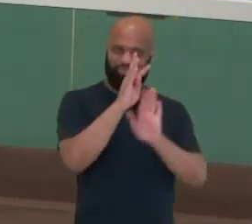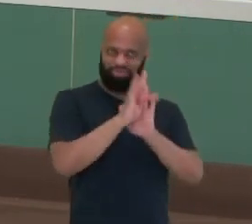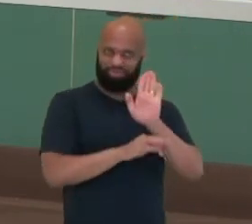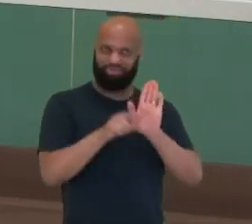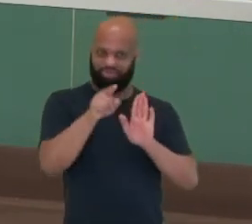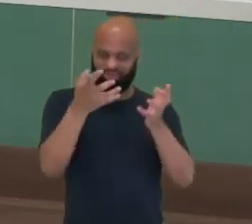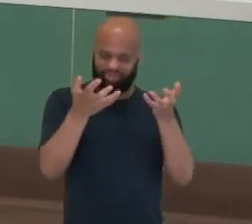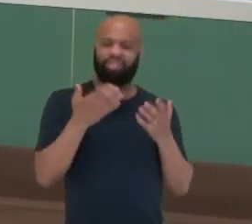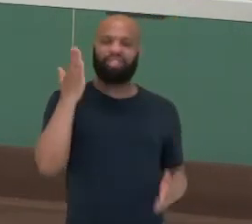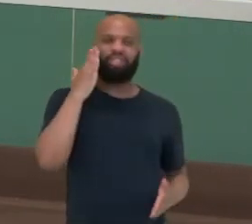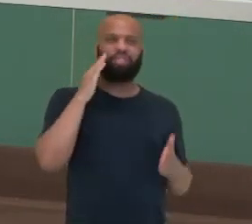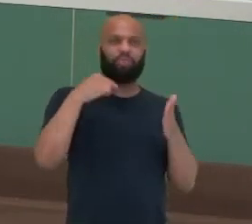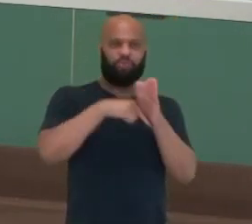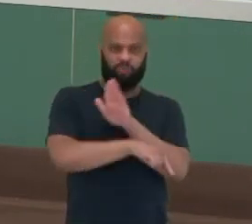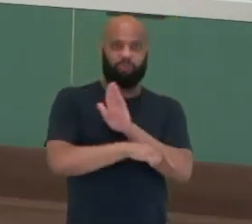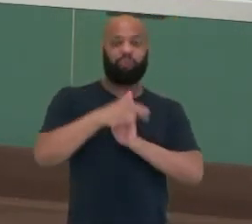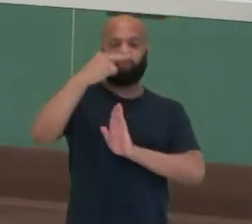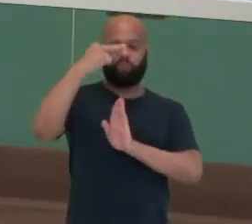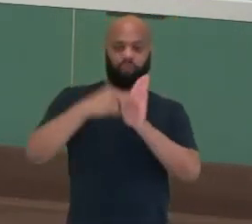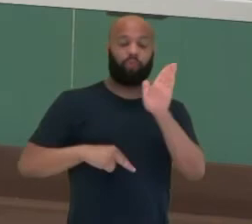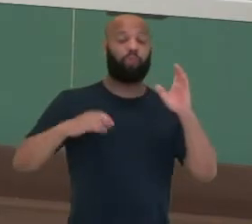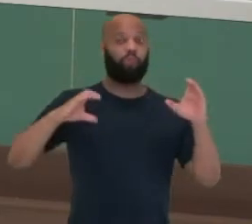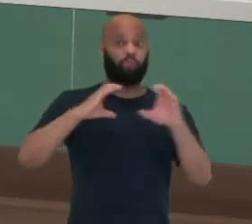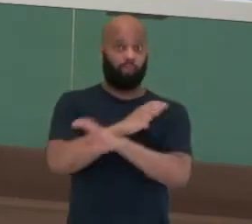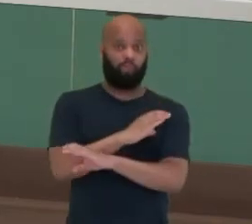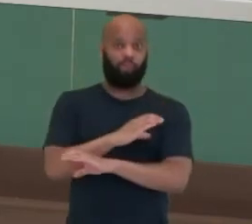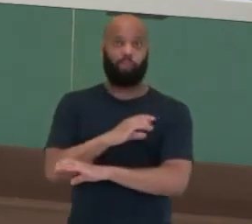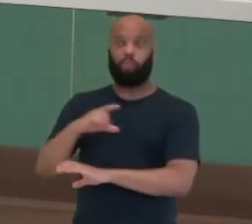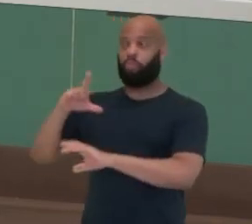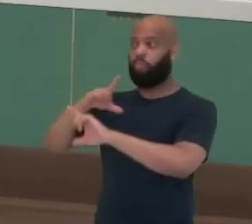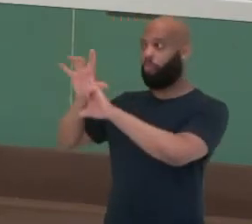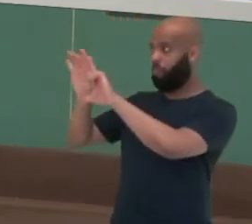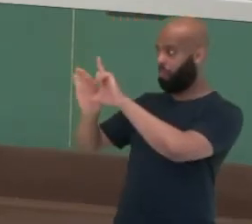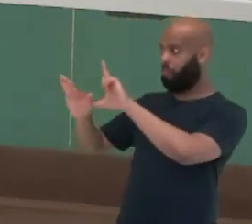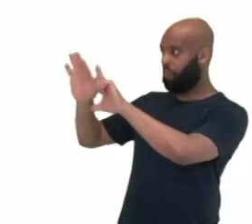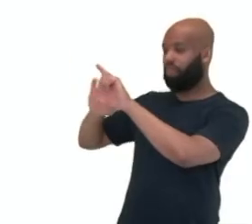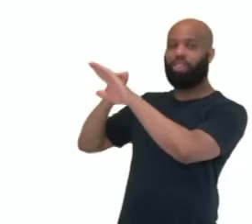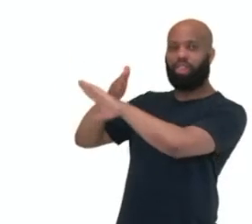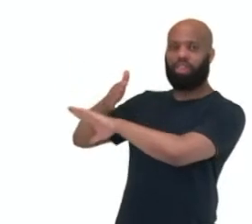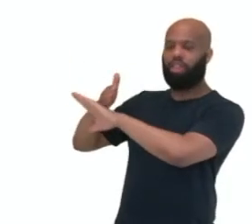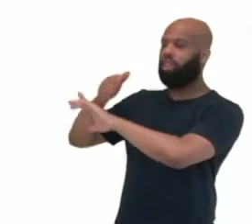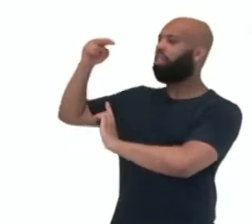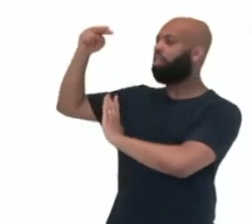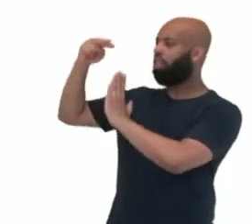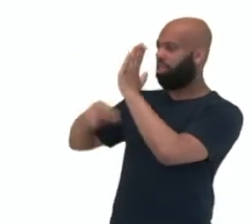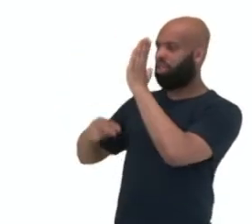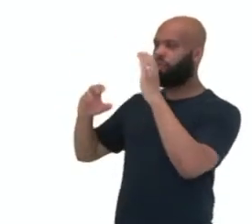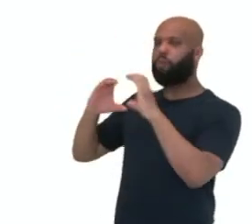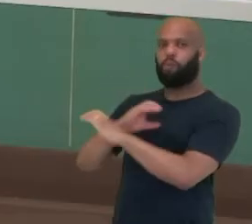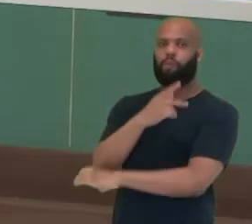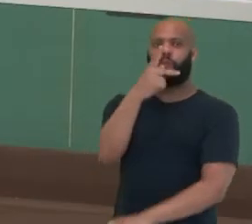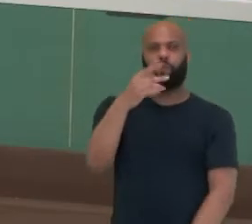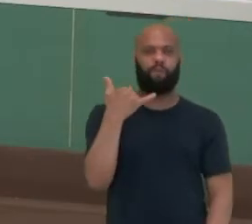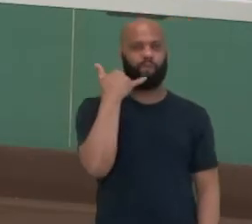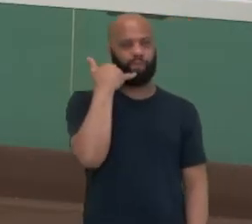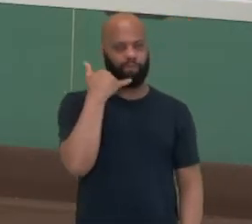na íntegra, fazer a leitura de toda a reportagem? Aponte seu celular para o QR Code e faça a leitura no seu